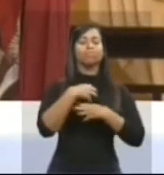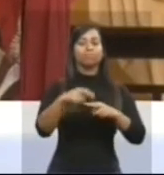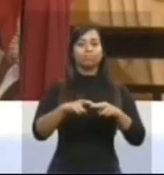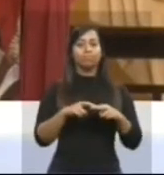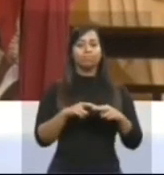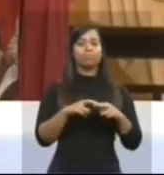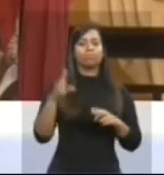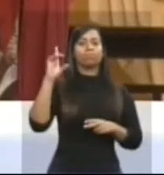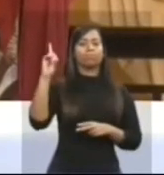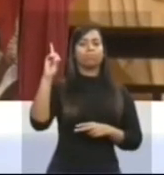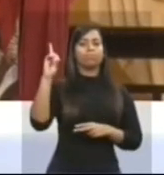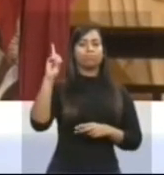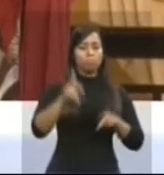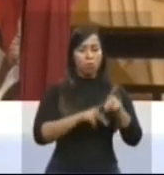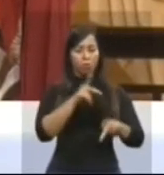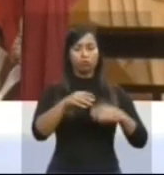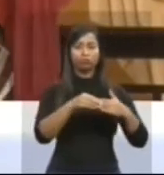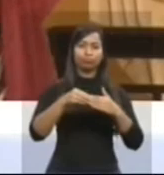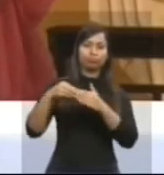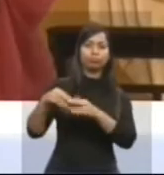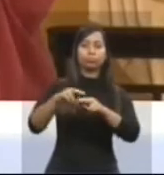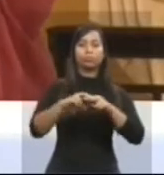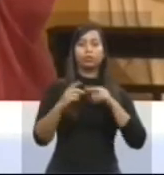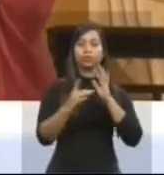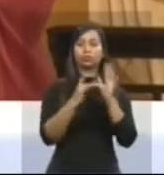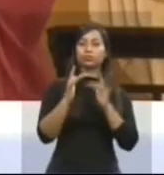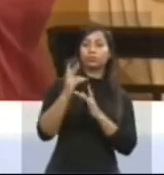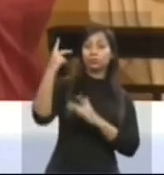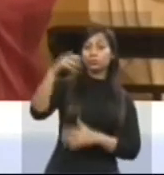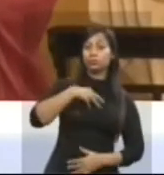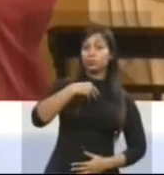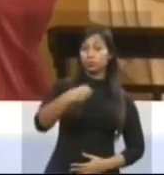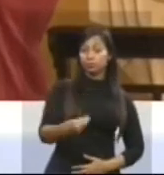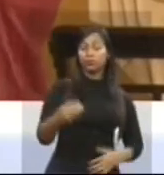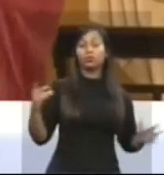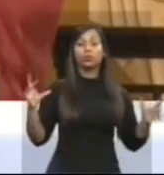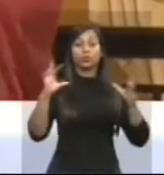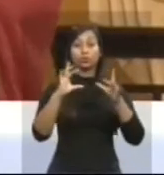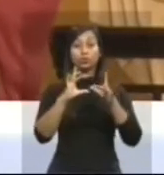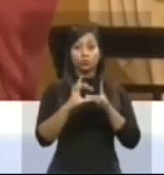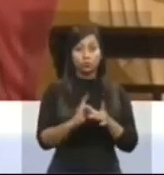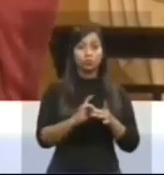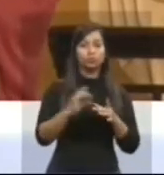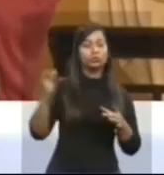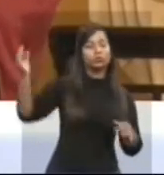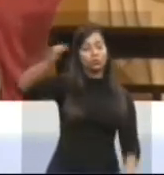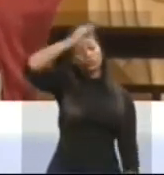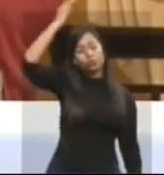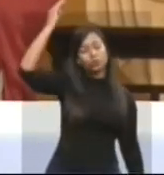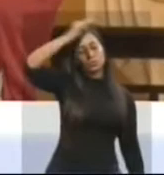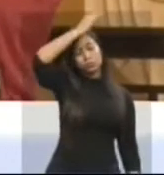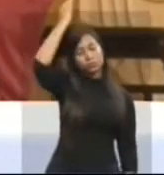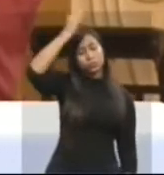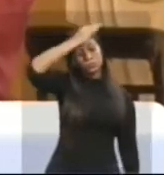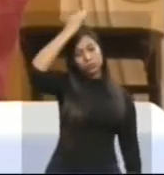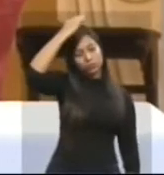vós, dirigir vosso povo. Por nosso Senhor Jesus Cristo, vosso Filho e nosso irmão, na